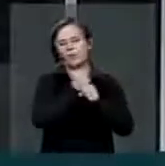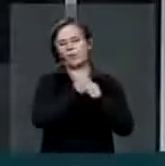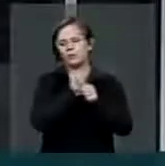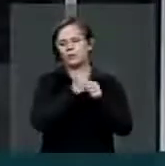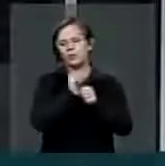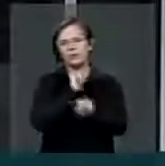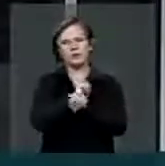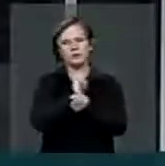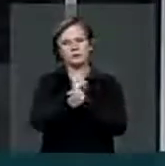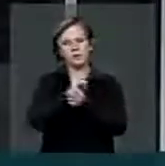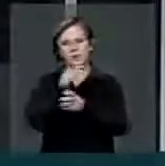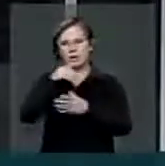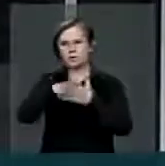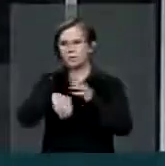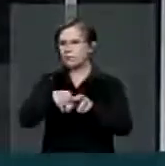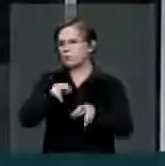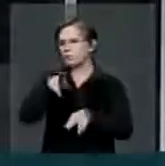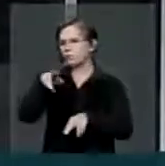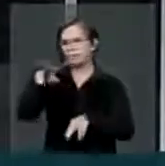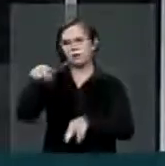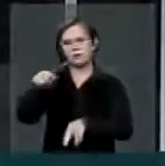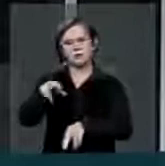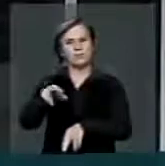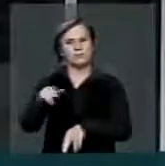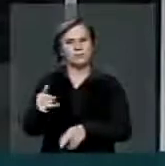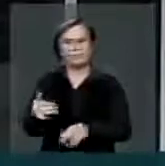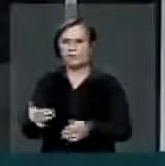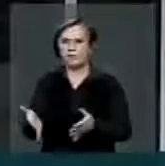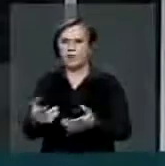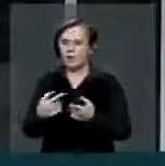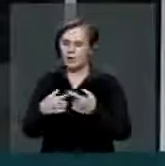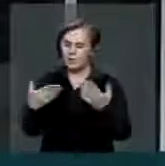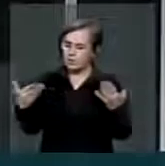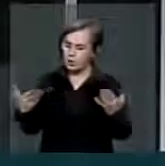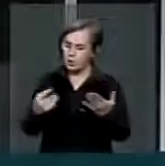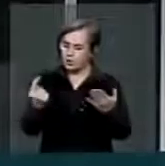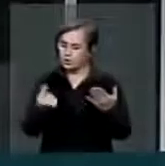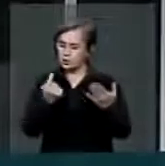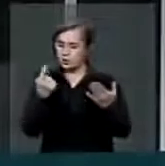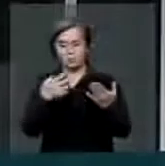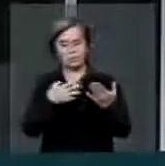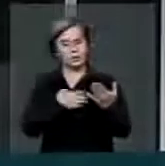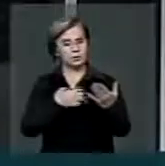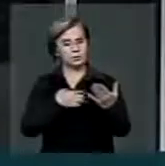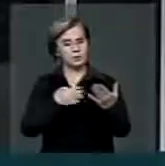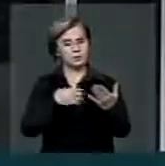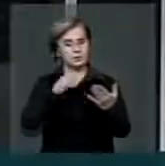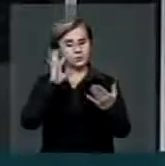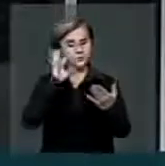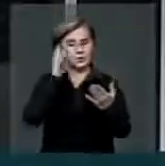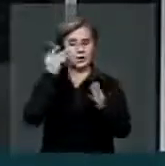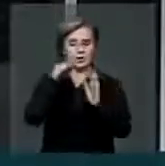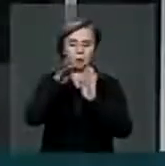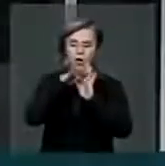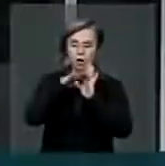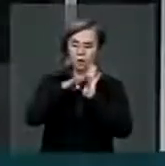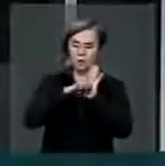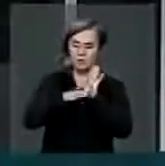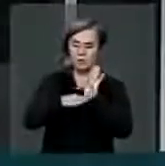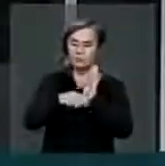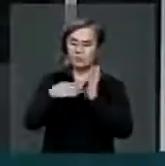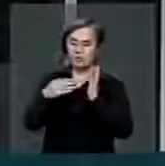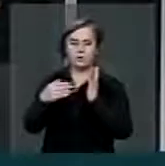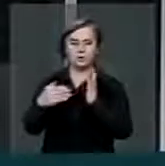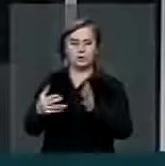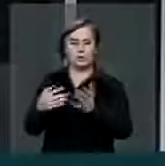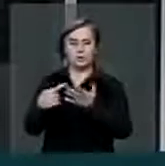serem votados e nunca serão votados. Porque hoje o único mecanismo que define a pauta é uma